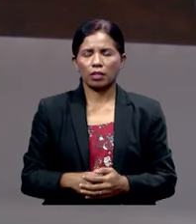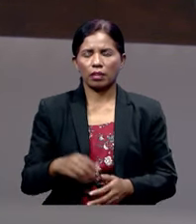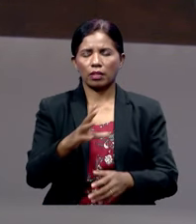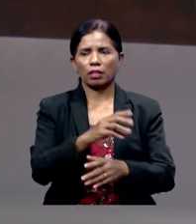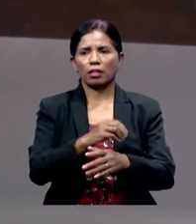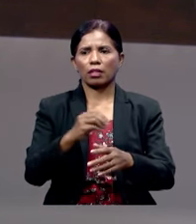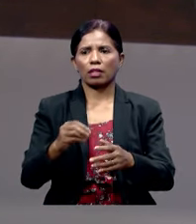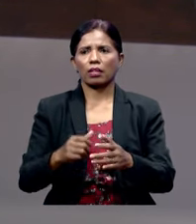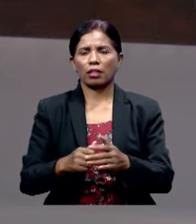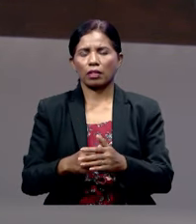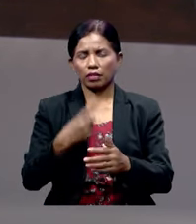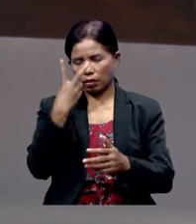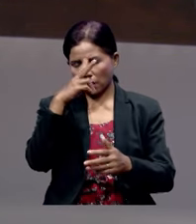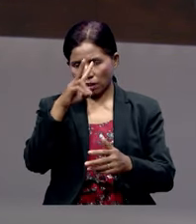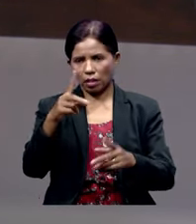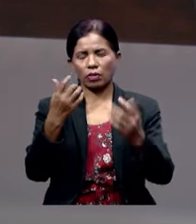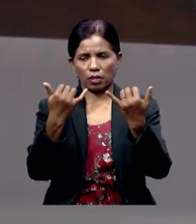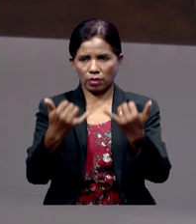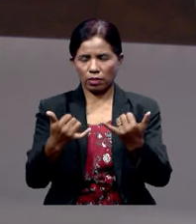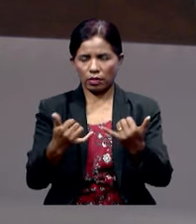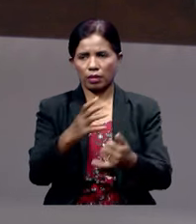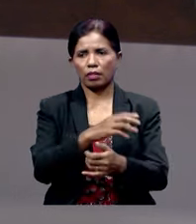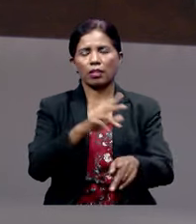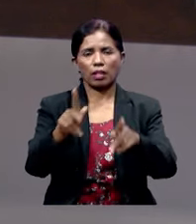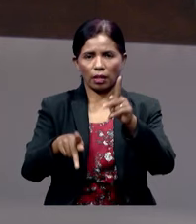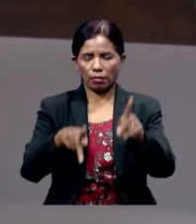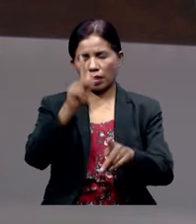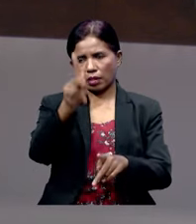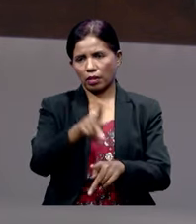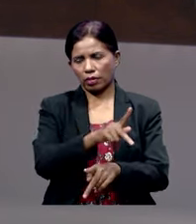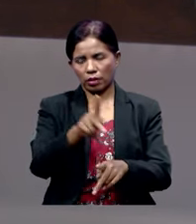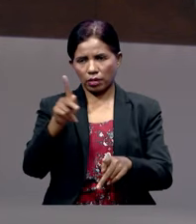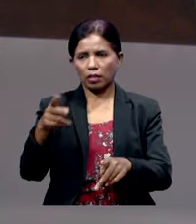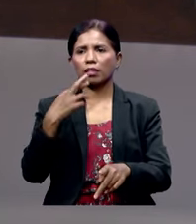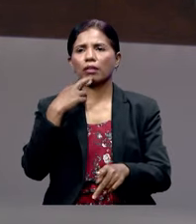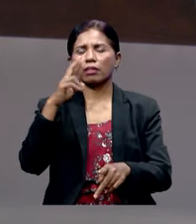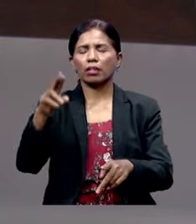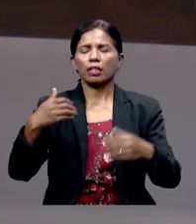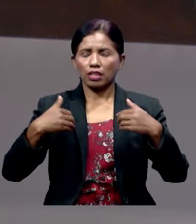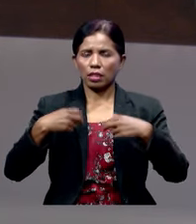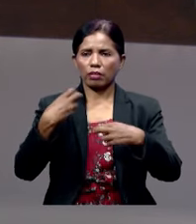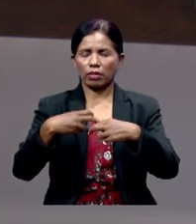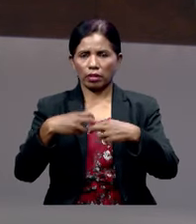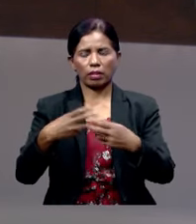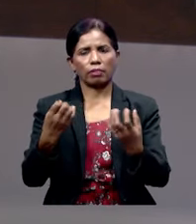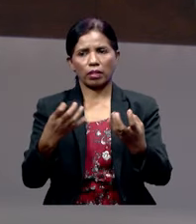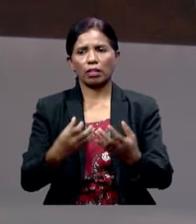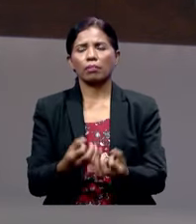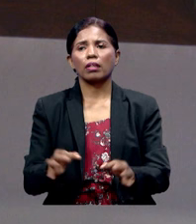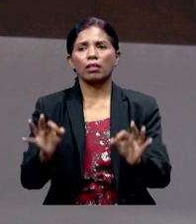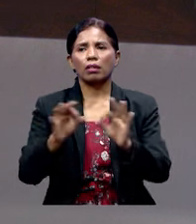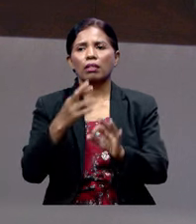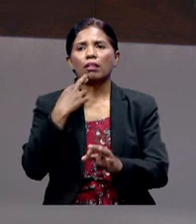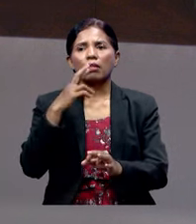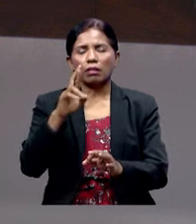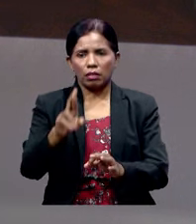impactos observados até agora e como Comunidade Católica está a responder a esses desafios principalmente responder